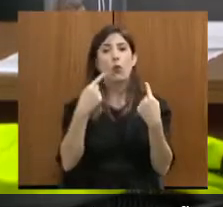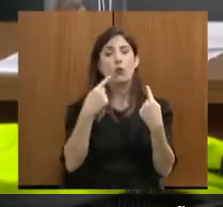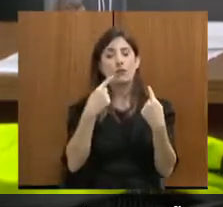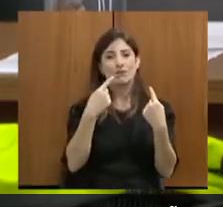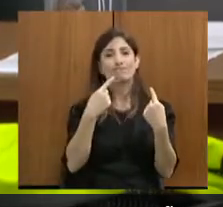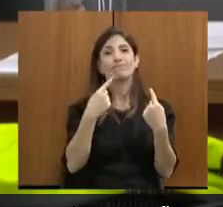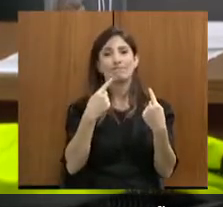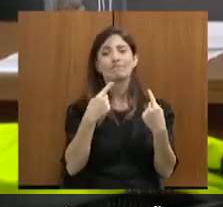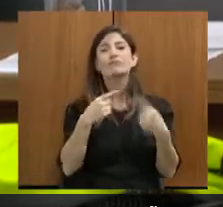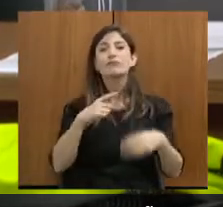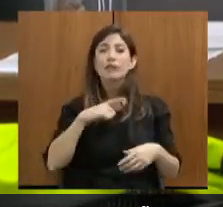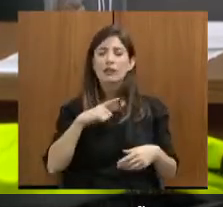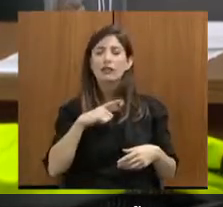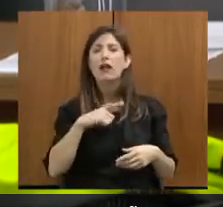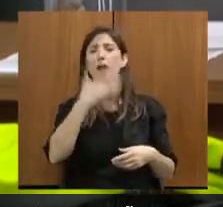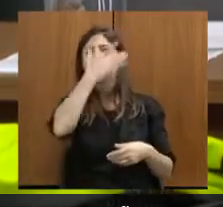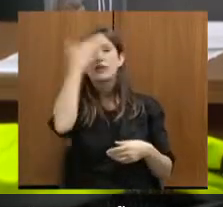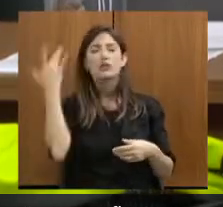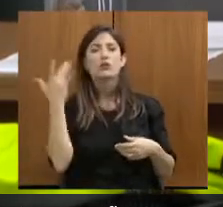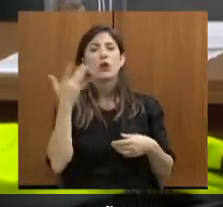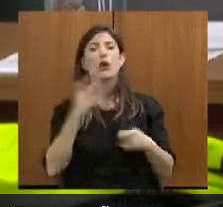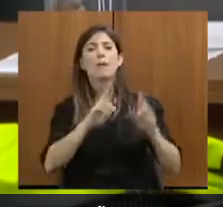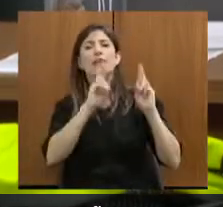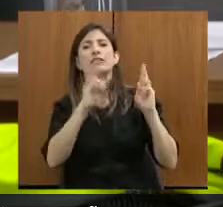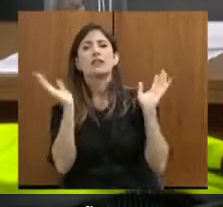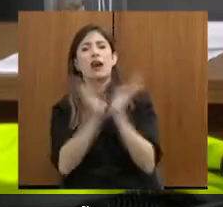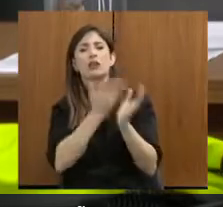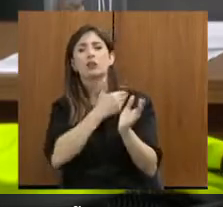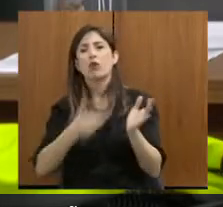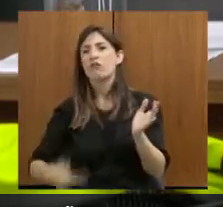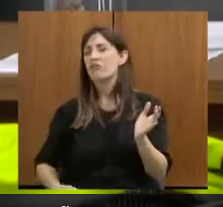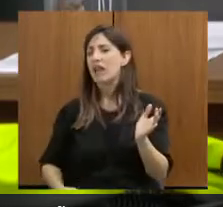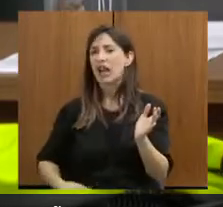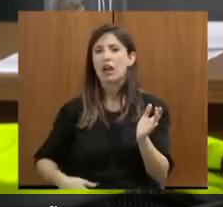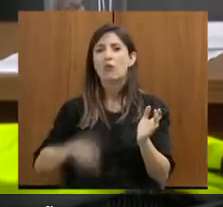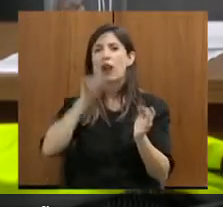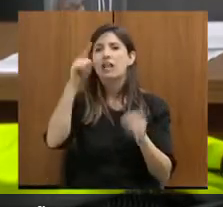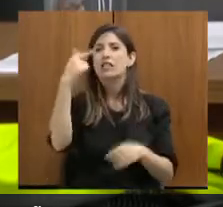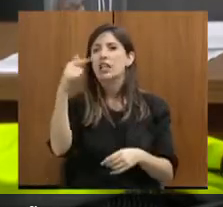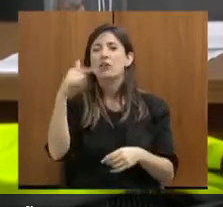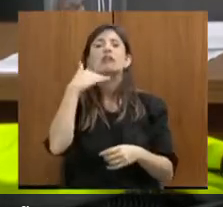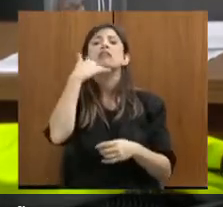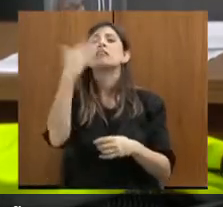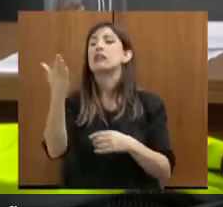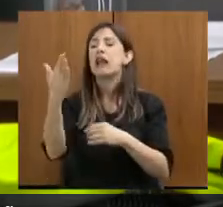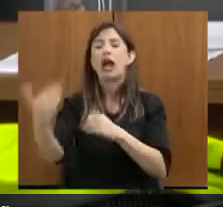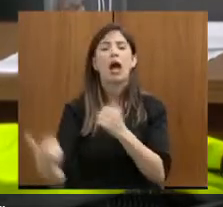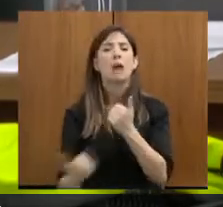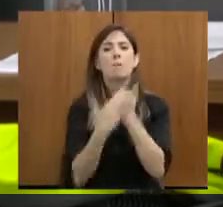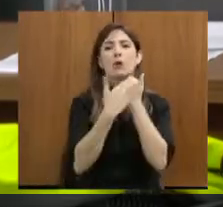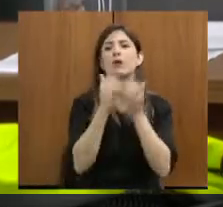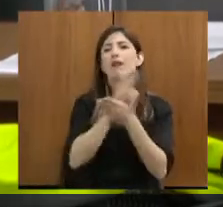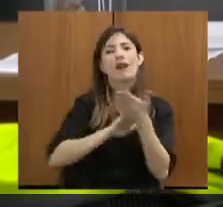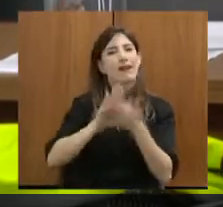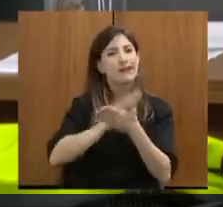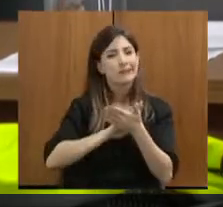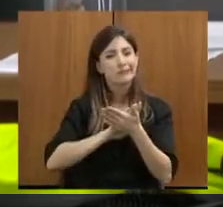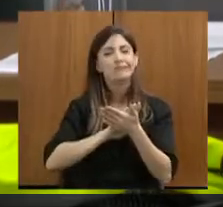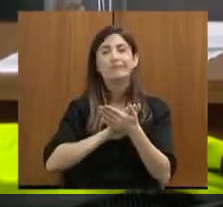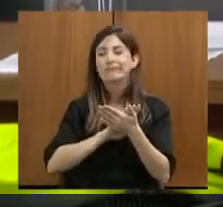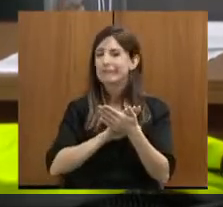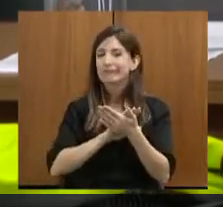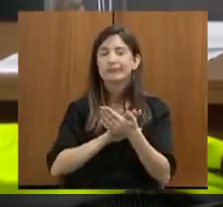lá de Sete Lagoas é entraram a nosso favor pelo contrário Teve até página de Deputado né